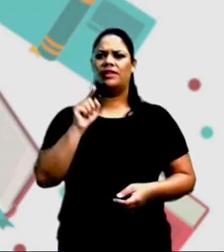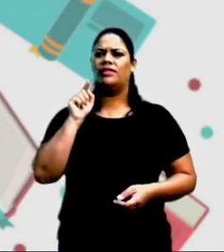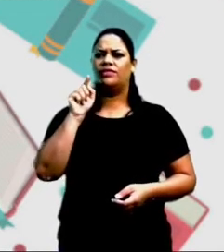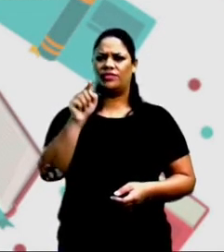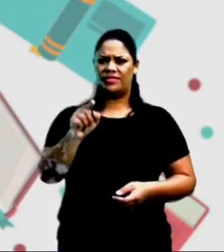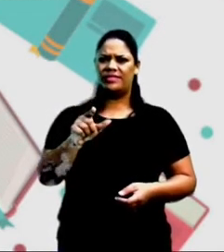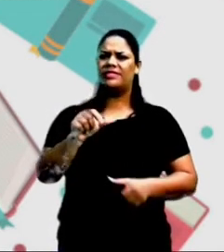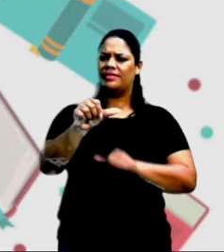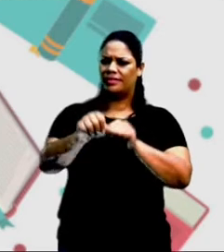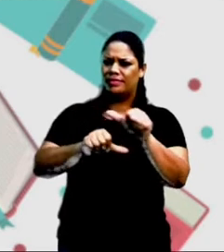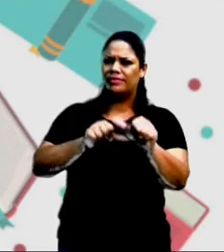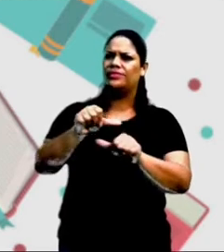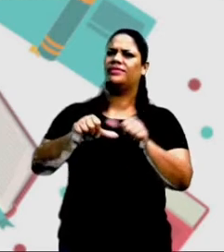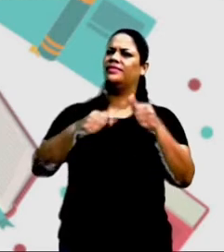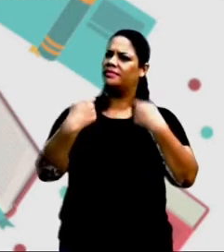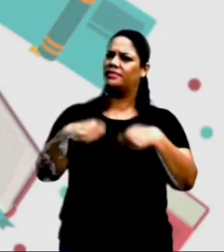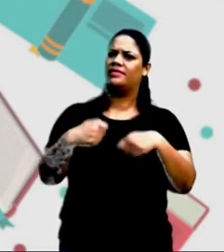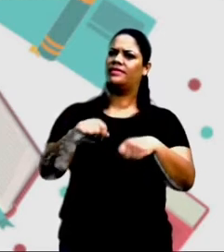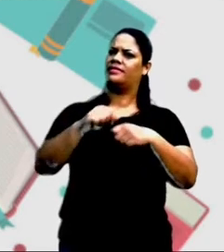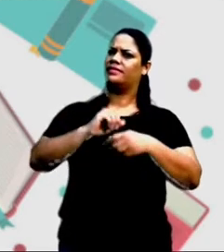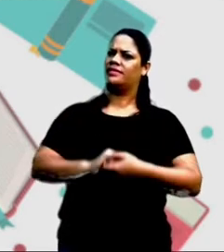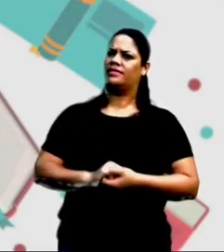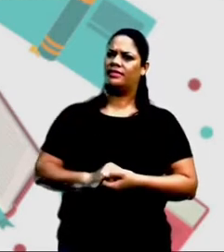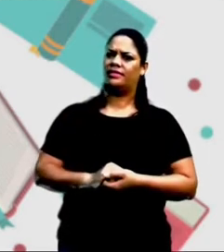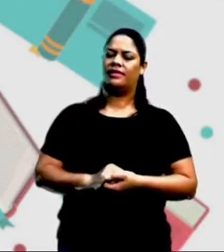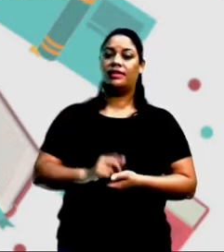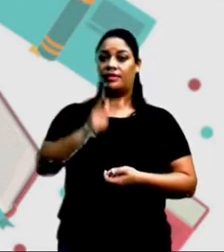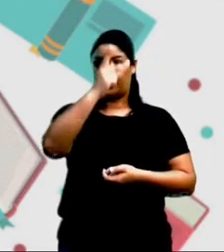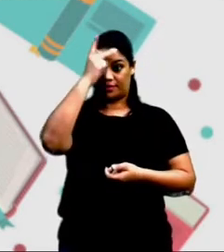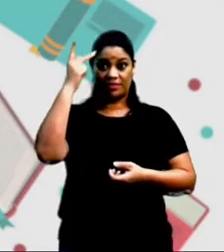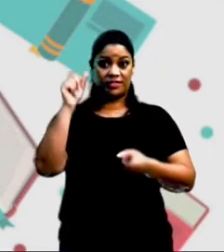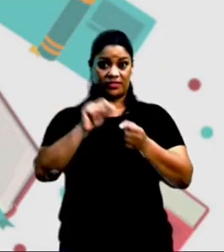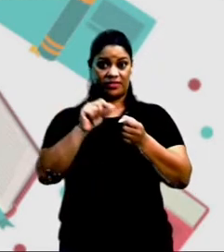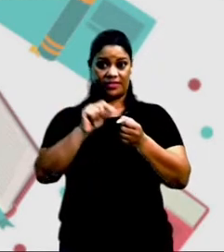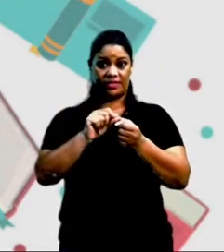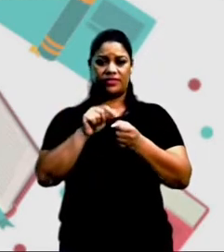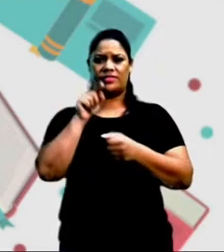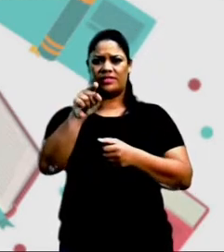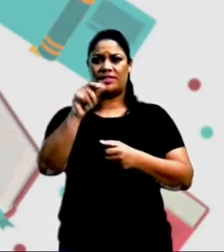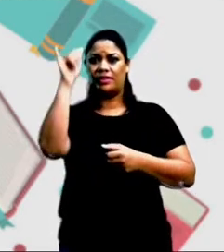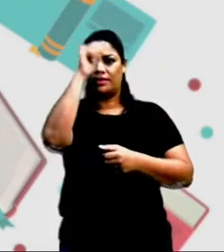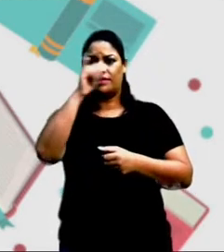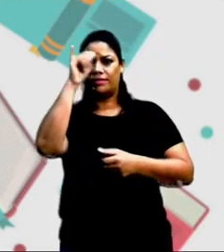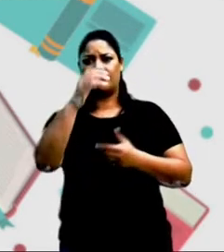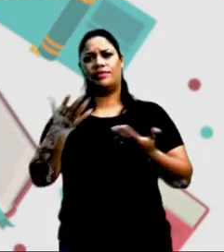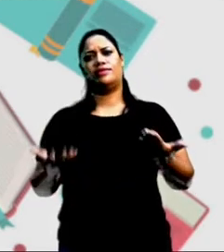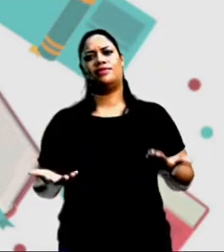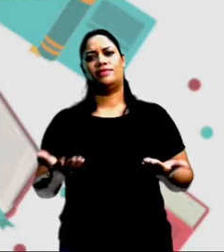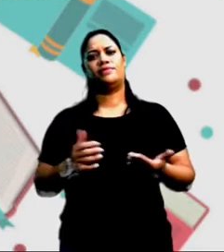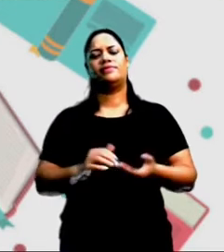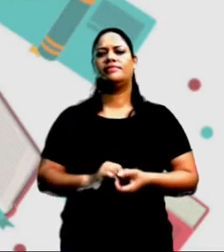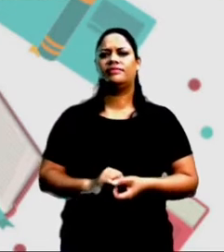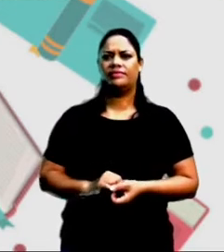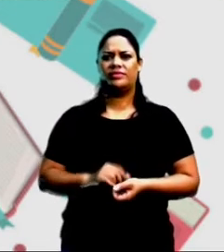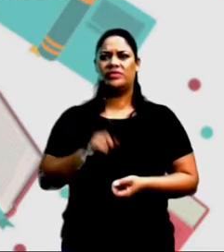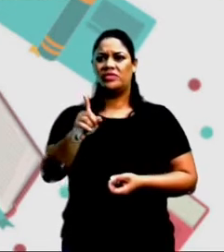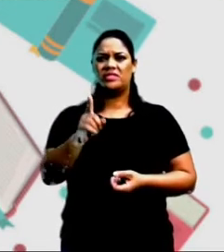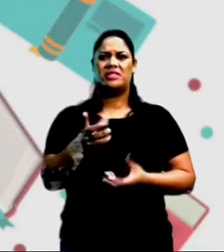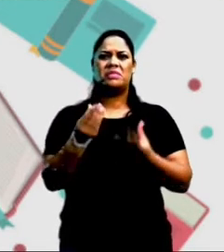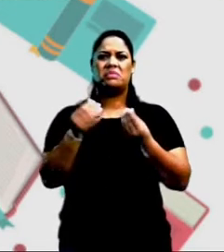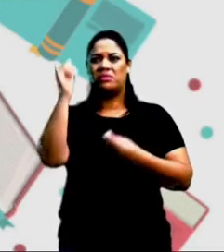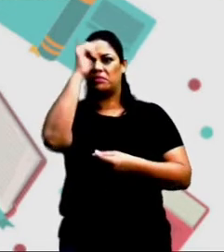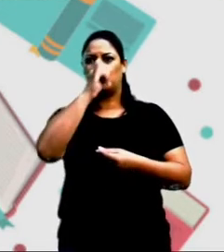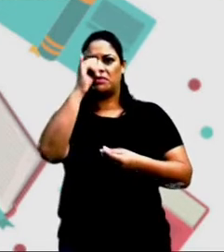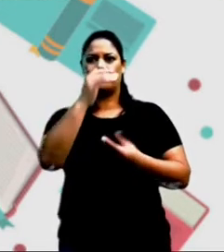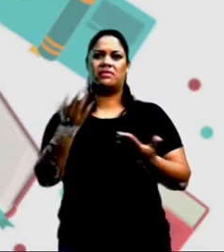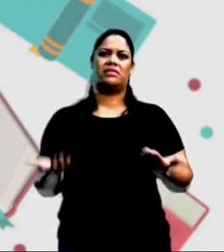Você tem que mudar, Horácio. O pessoal faz você de tolo. Você é muito